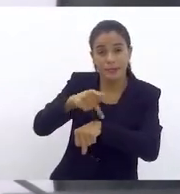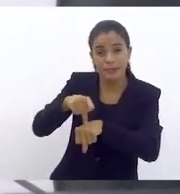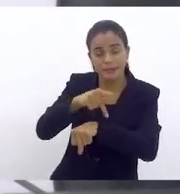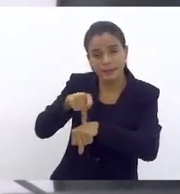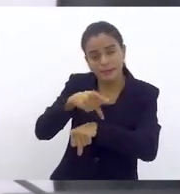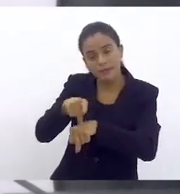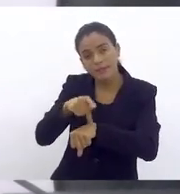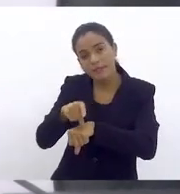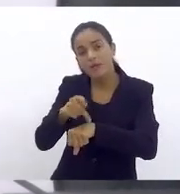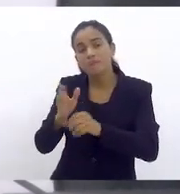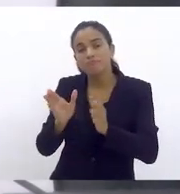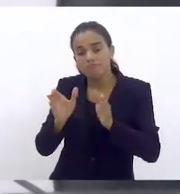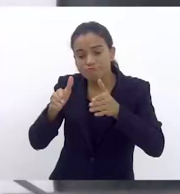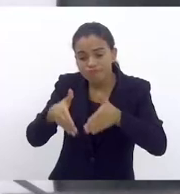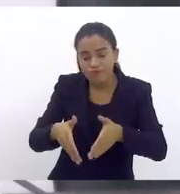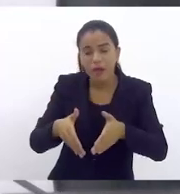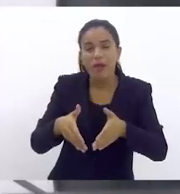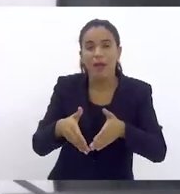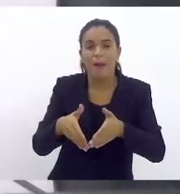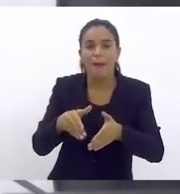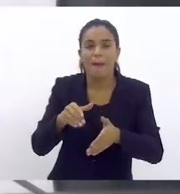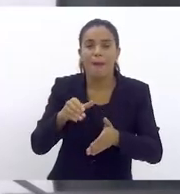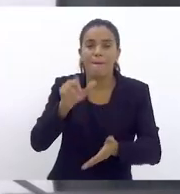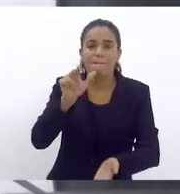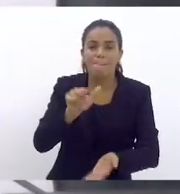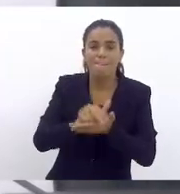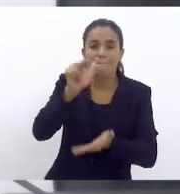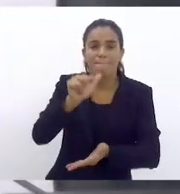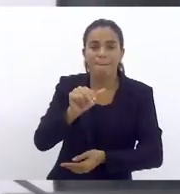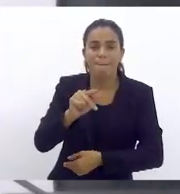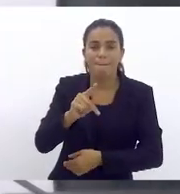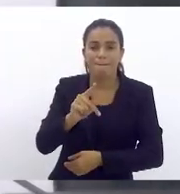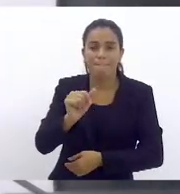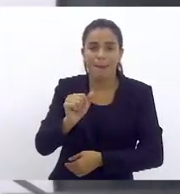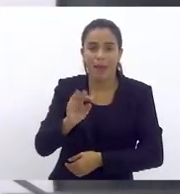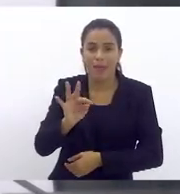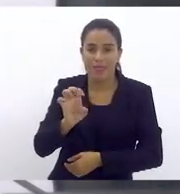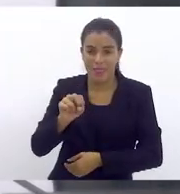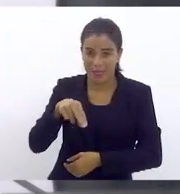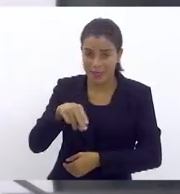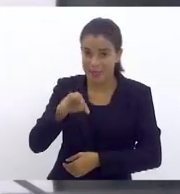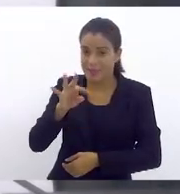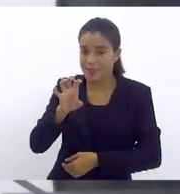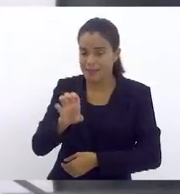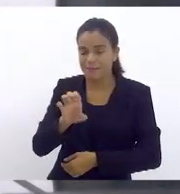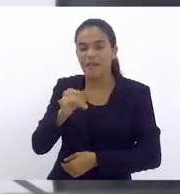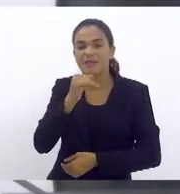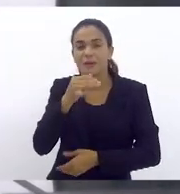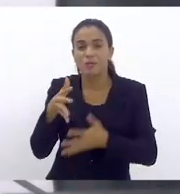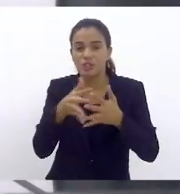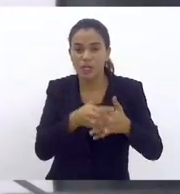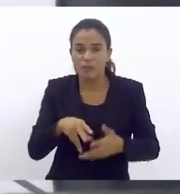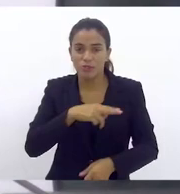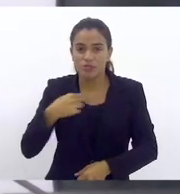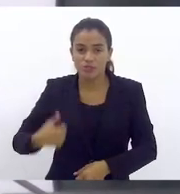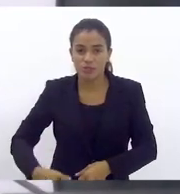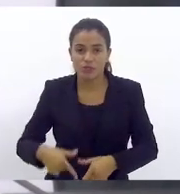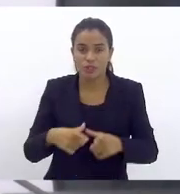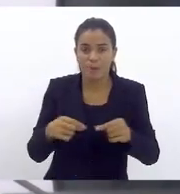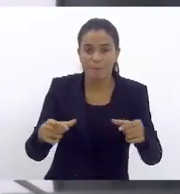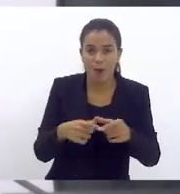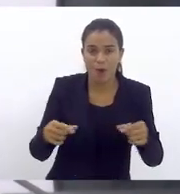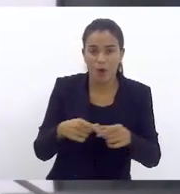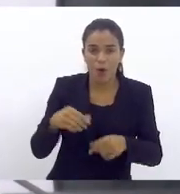88 das patentes depositadas naquele ano então quando você pega Estados Unidos China Japão